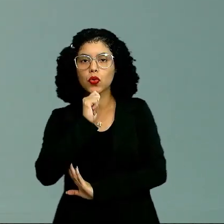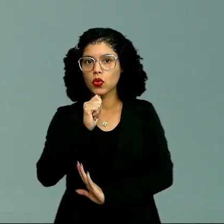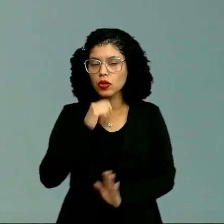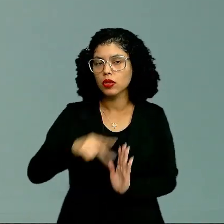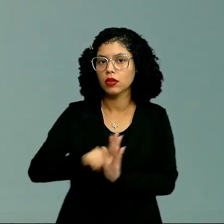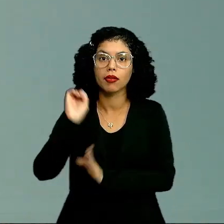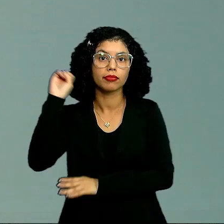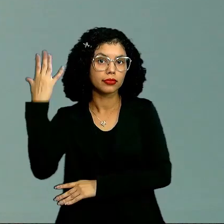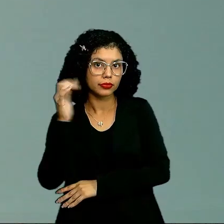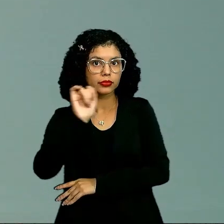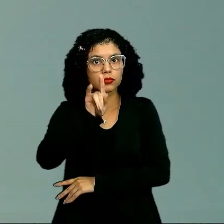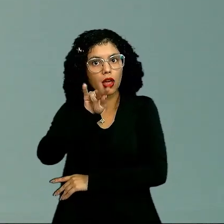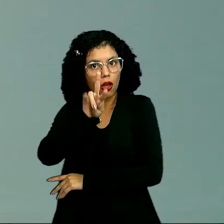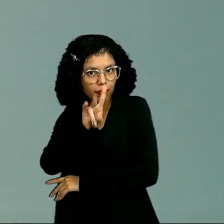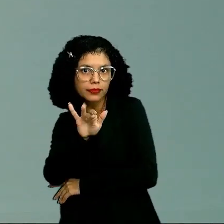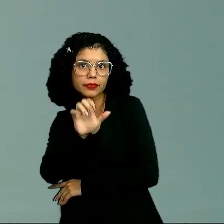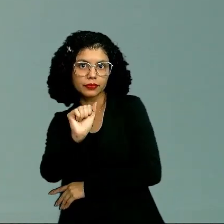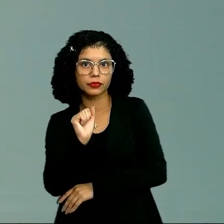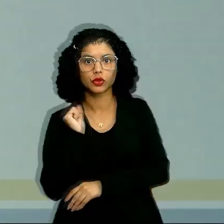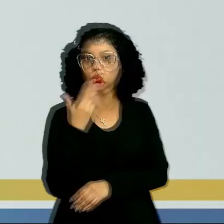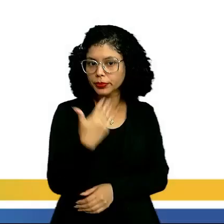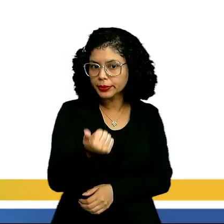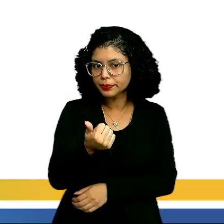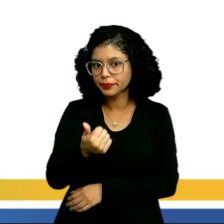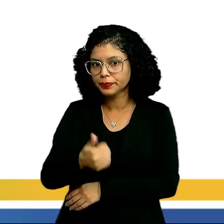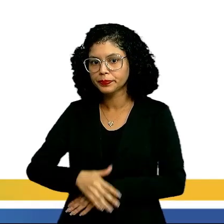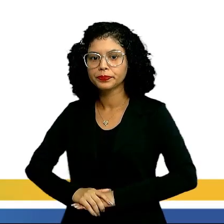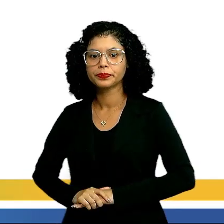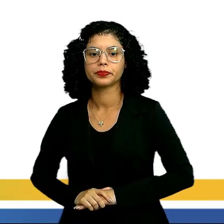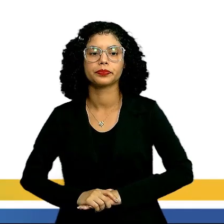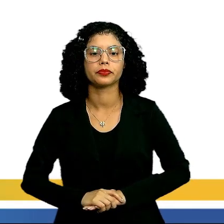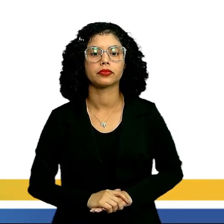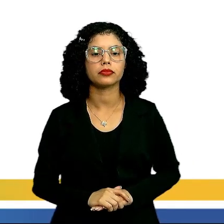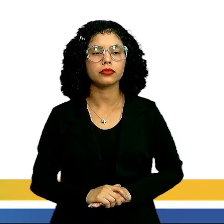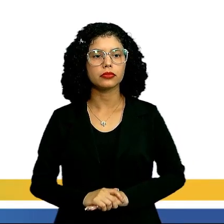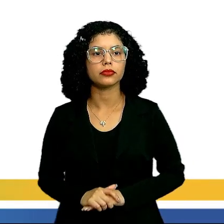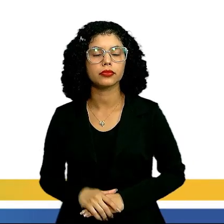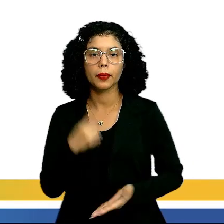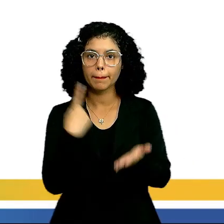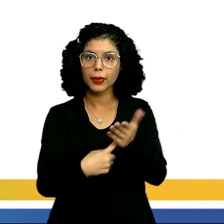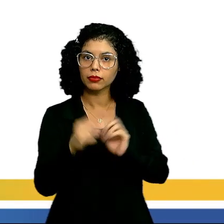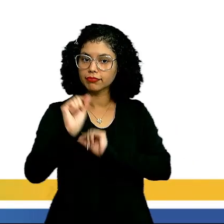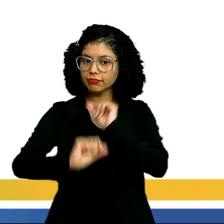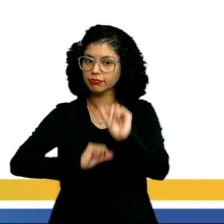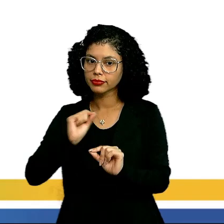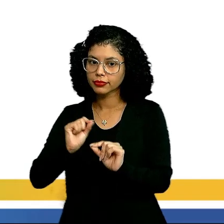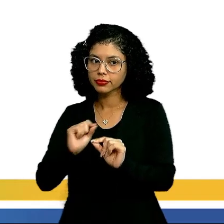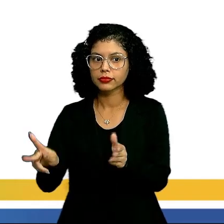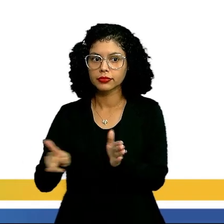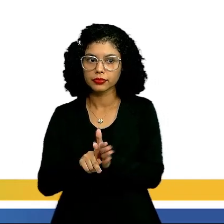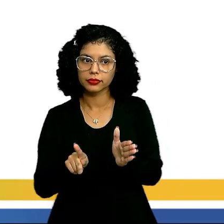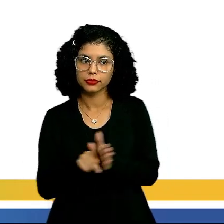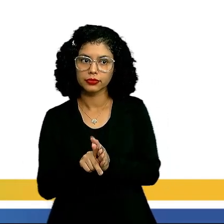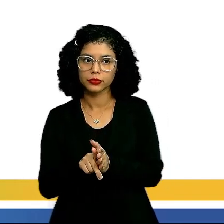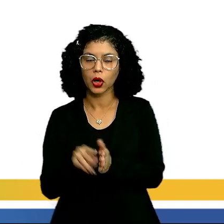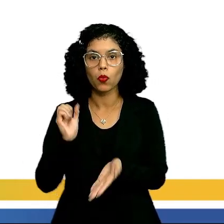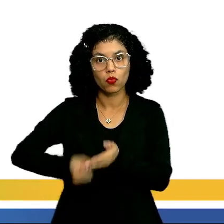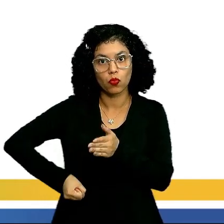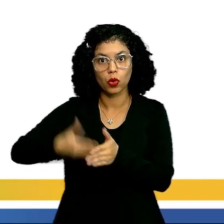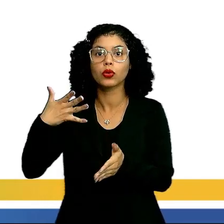caso do Álvares de Azevedo, tá bom? Então, ela é marcada por uma postura de